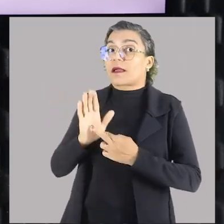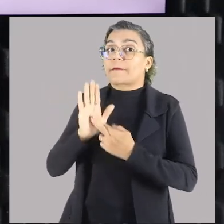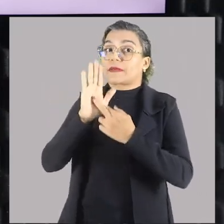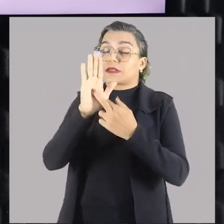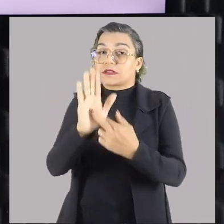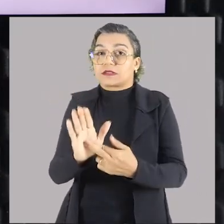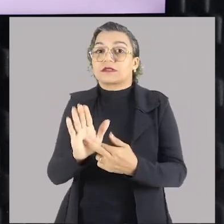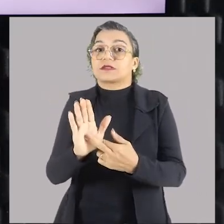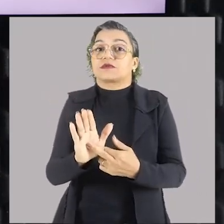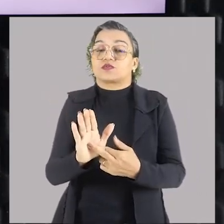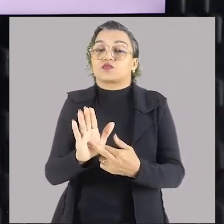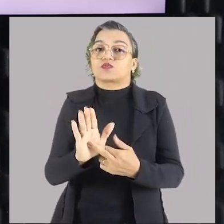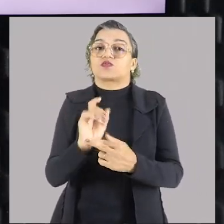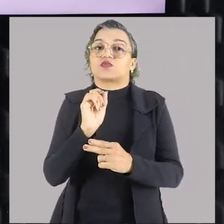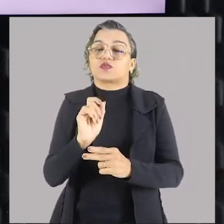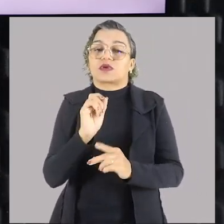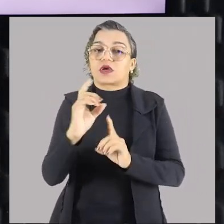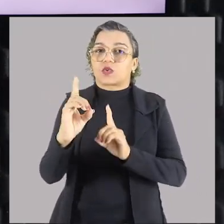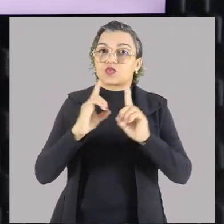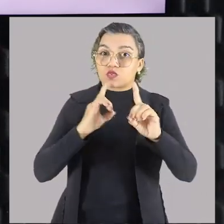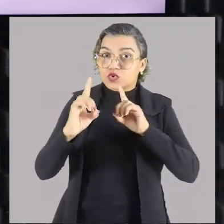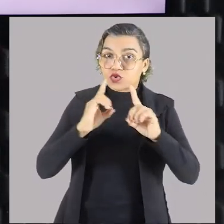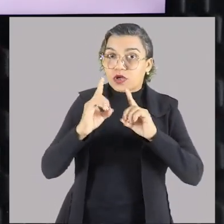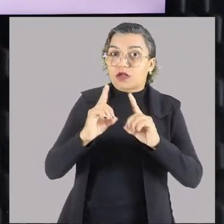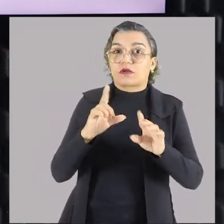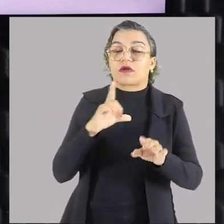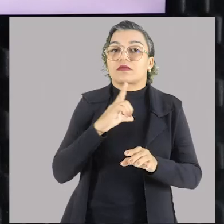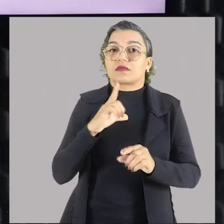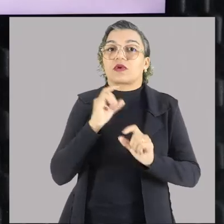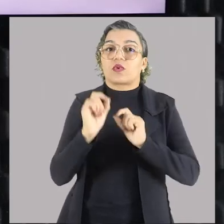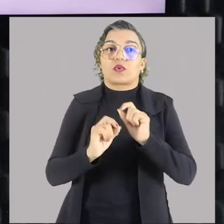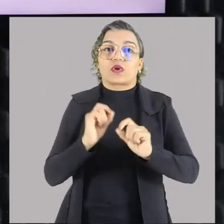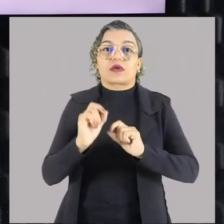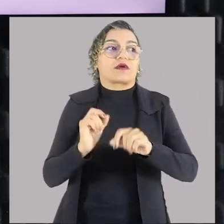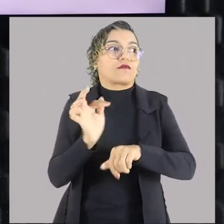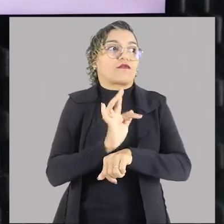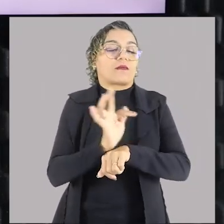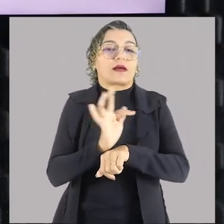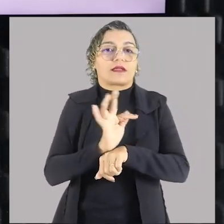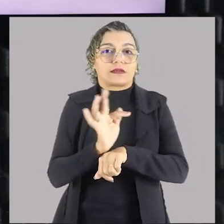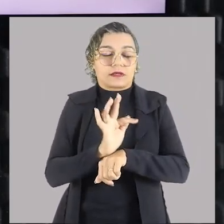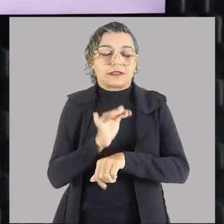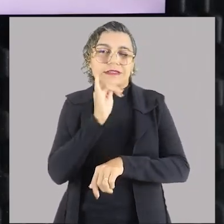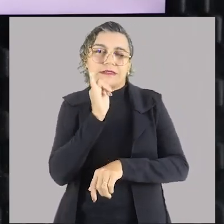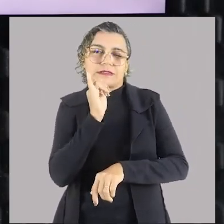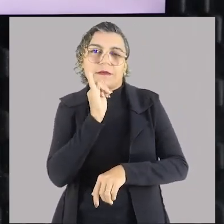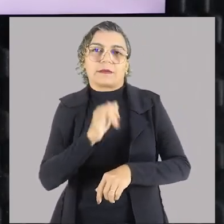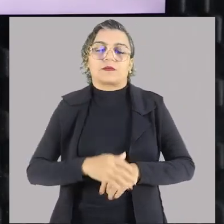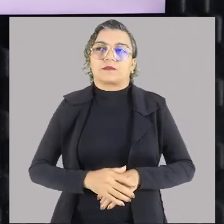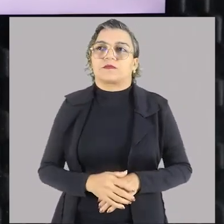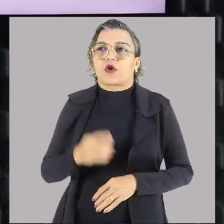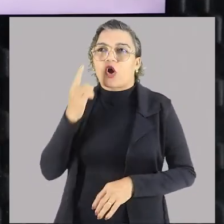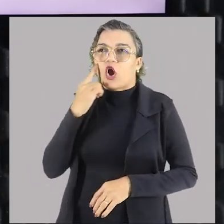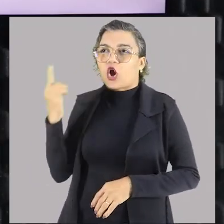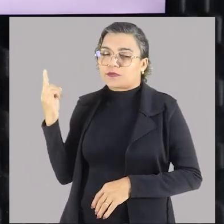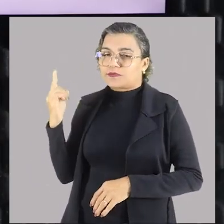de um pequeno diálogo, considerando a questão da formalidade. Então, olha só, por exemplo, o